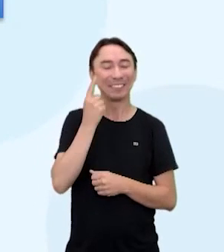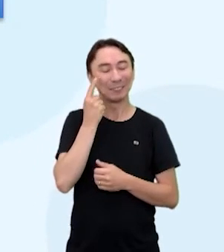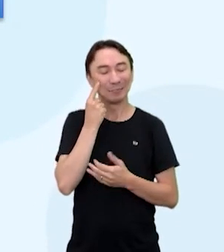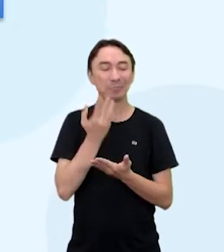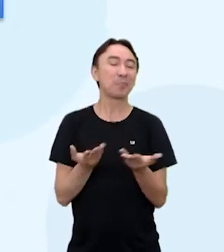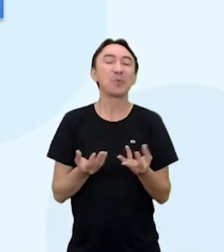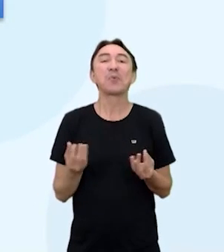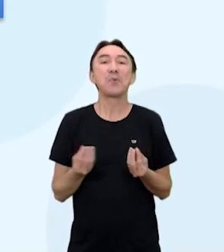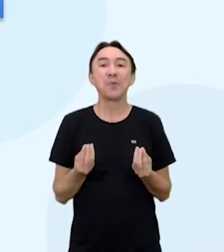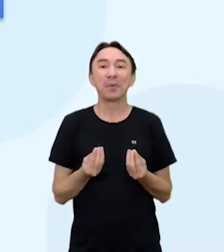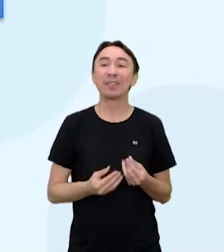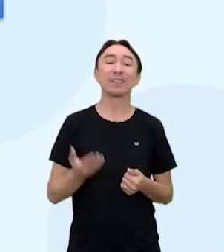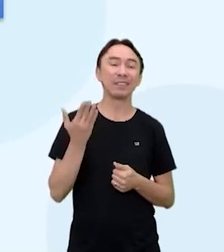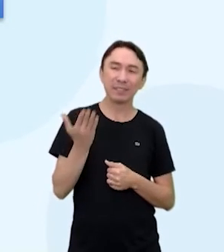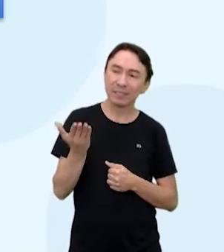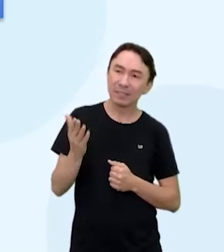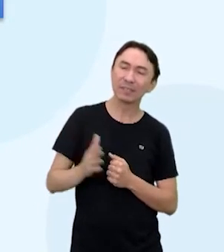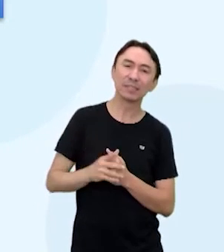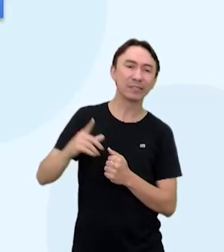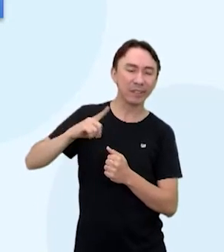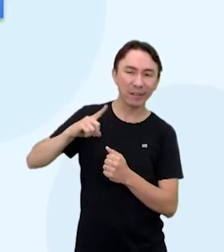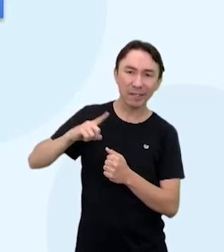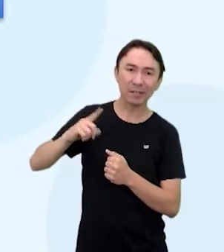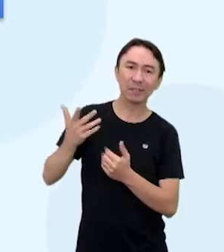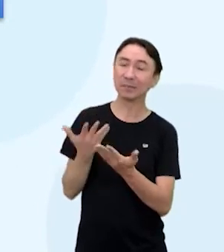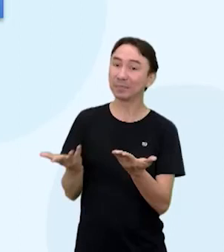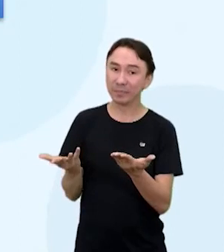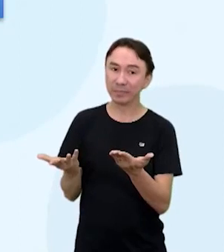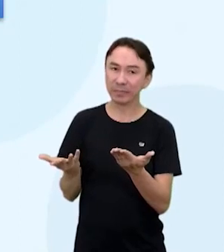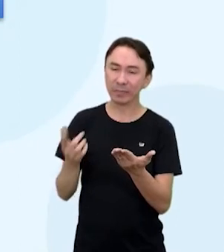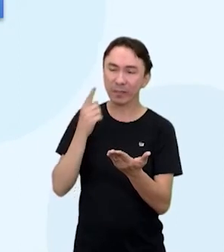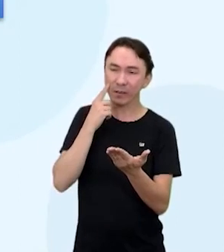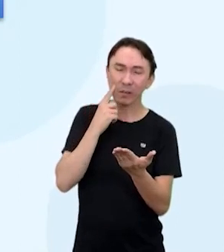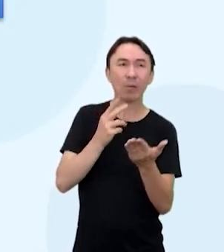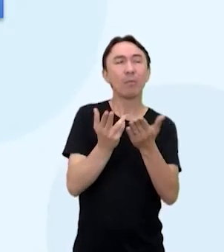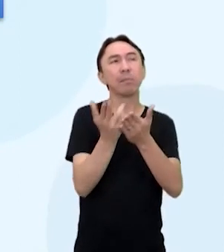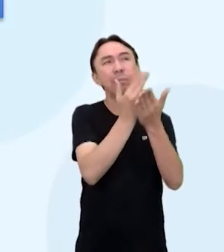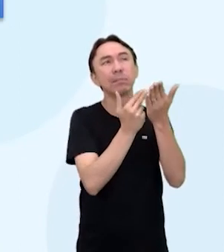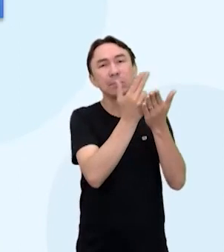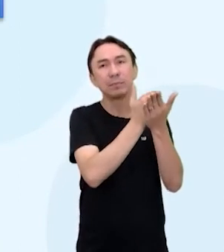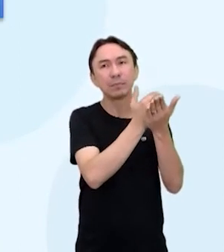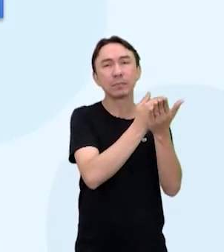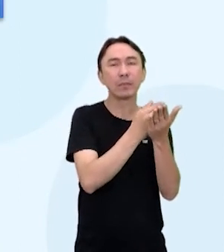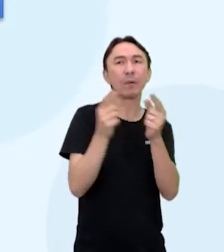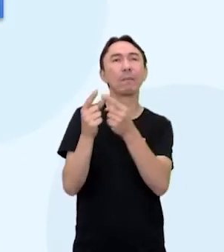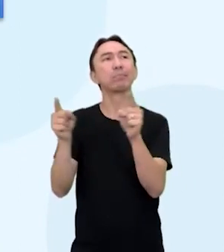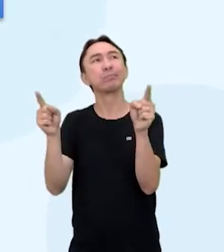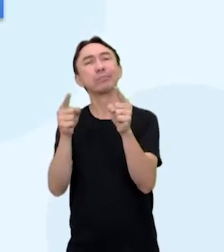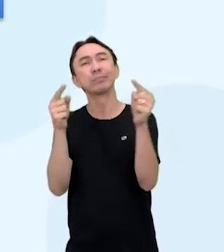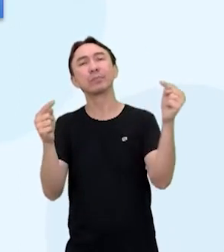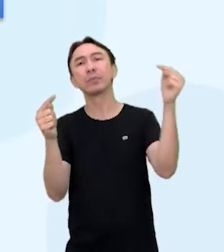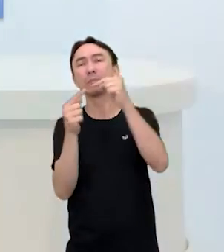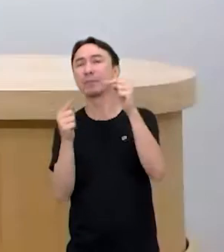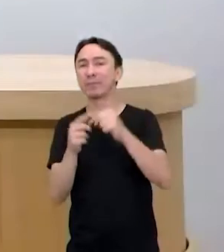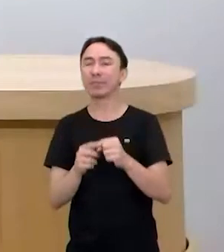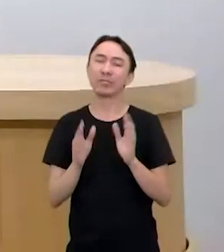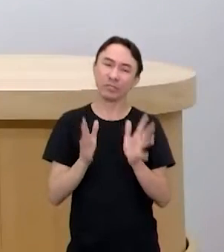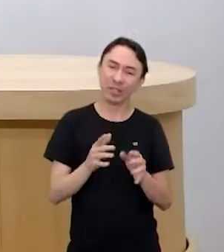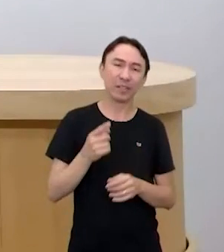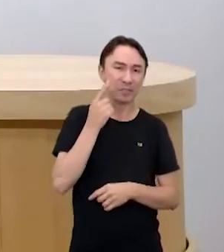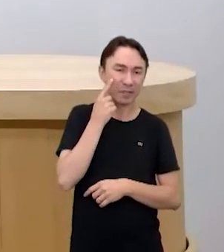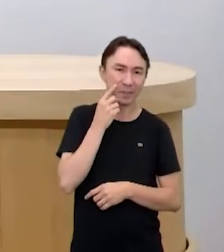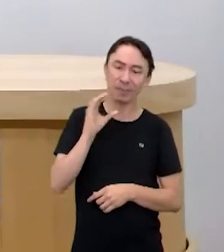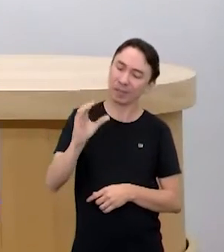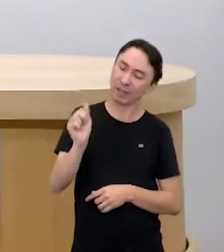algum tipo de conhecimento referente a isso, com relação aos pintores que estamos analisando, né? Nós vimos o Kandinsky, o